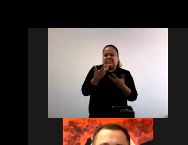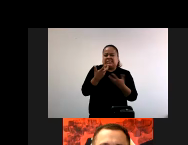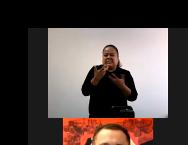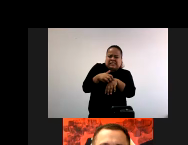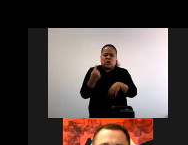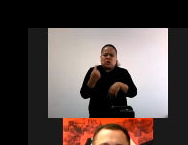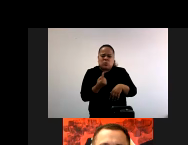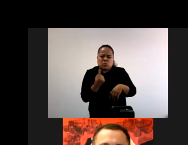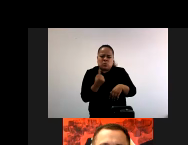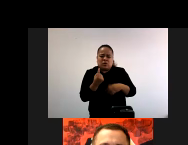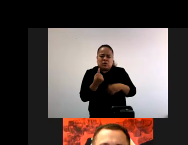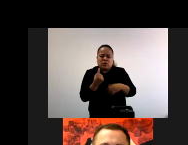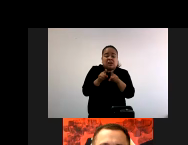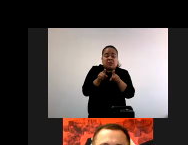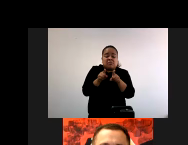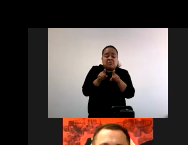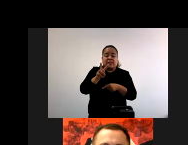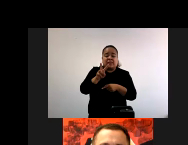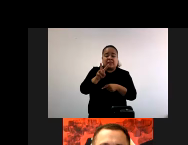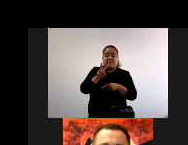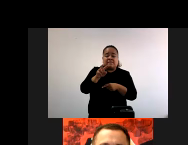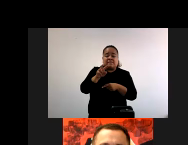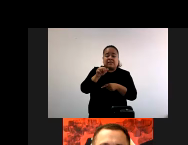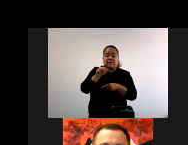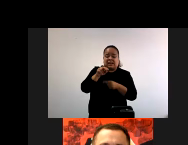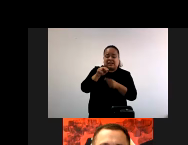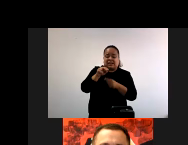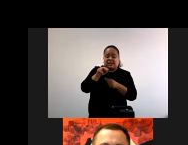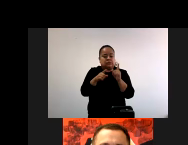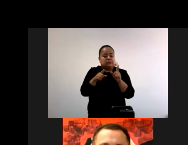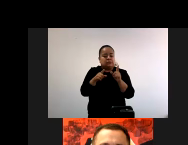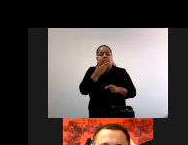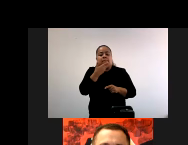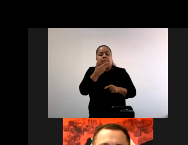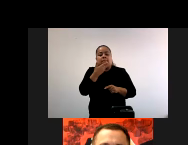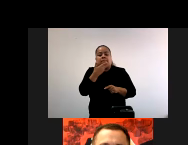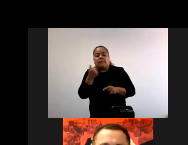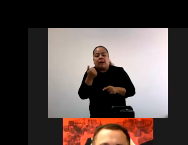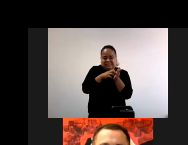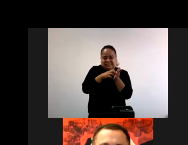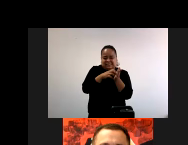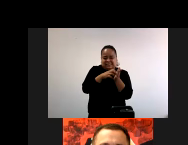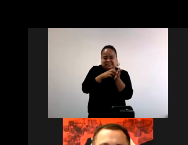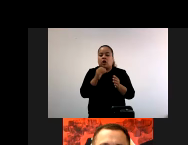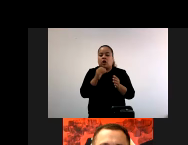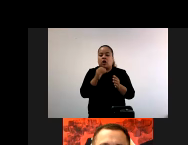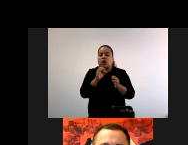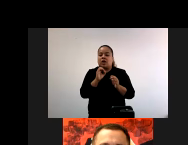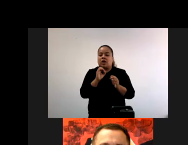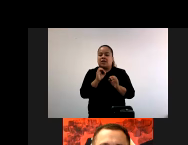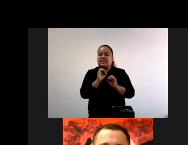no ano ou na vagina, e é importante evitar o contato, as relações